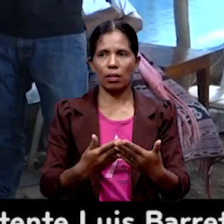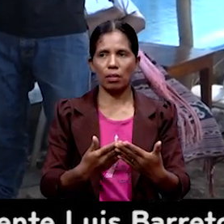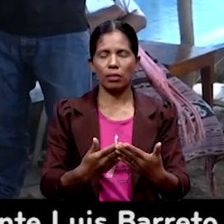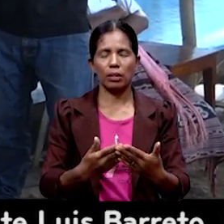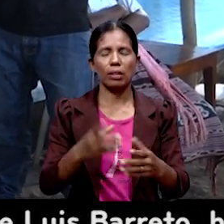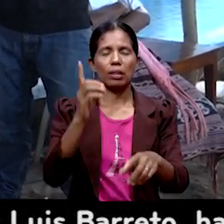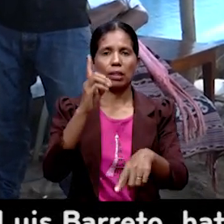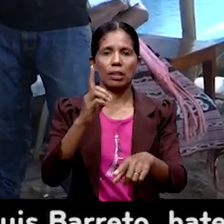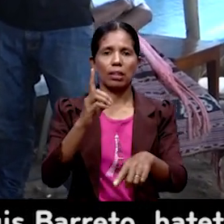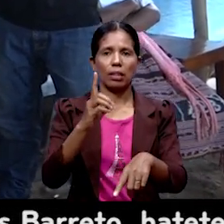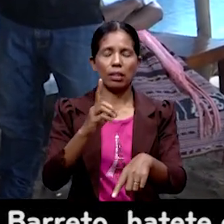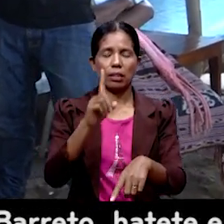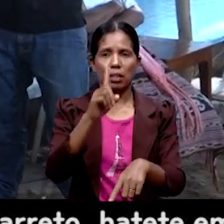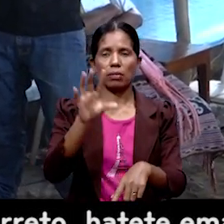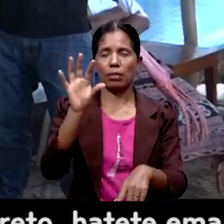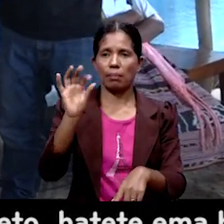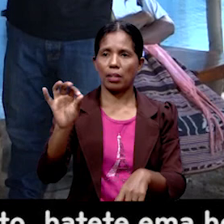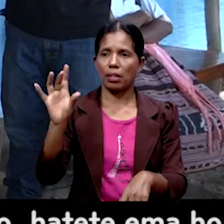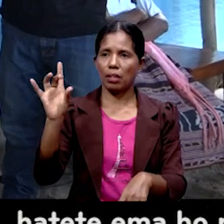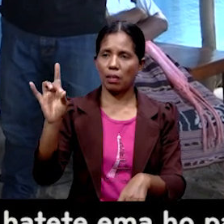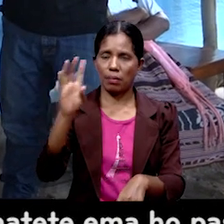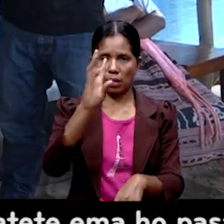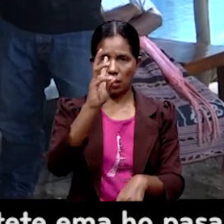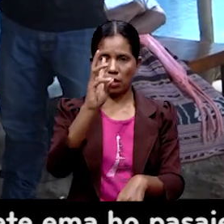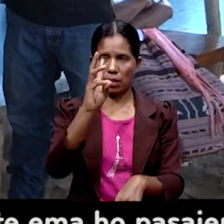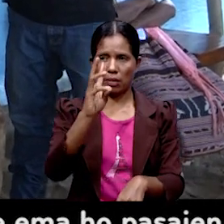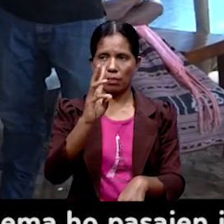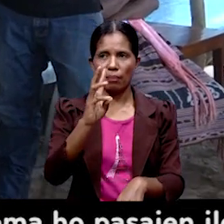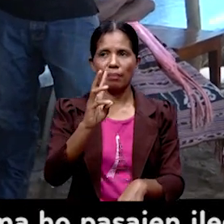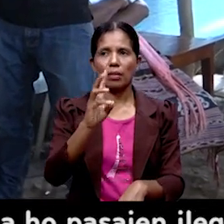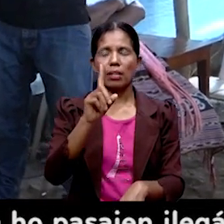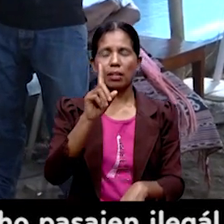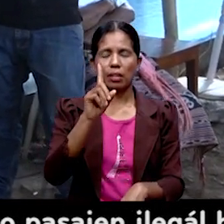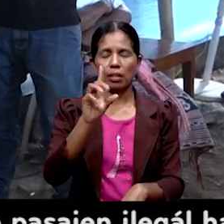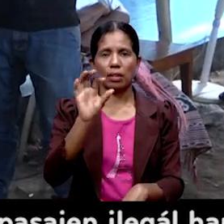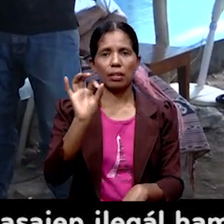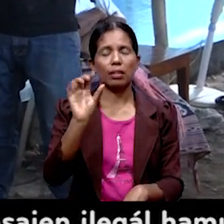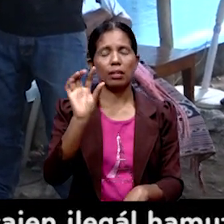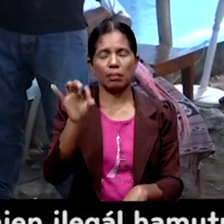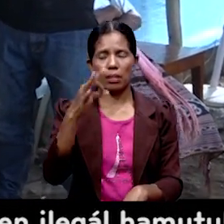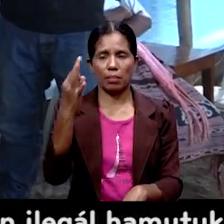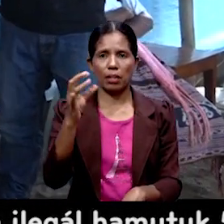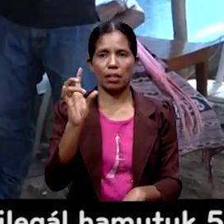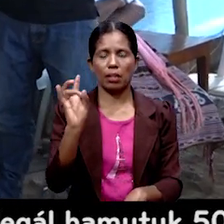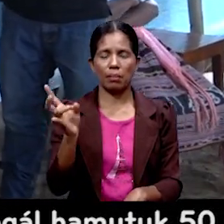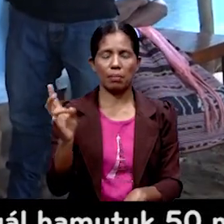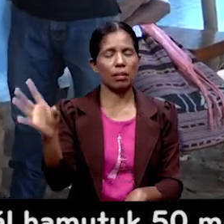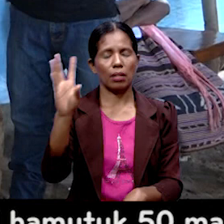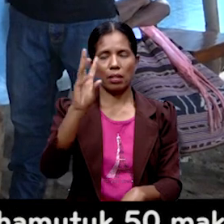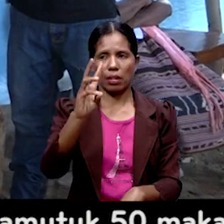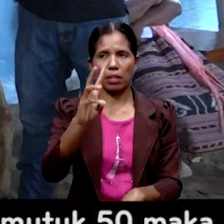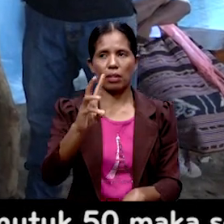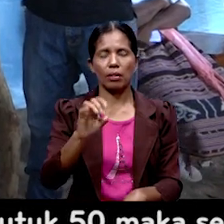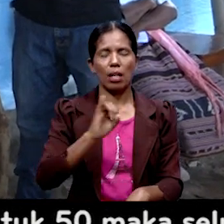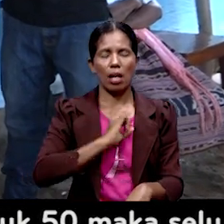Genam. De lá para Smilan Blas, de lá para Pura na 86, ao sai